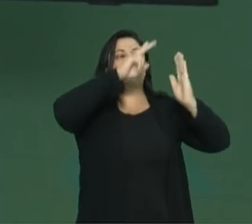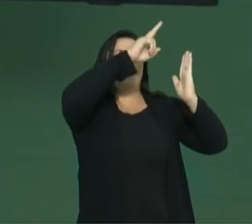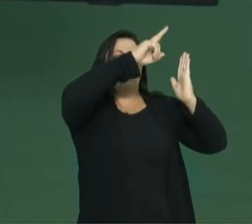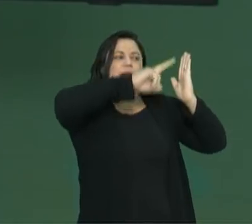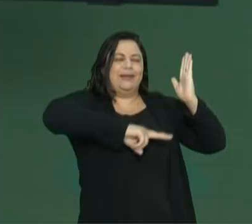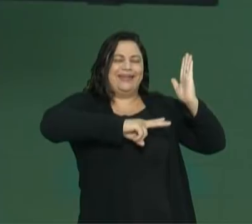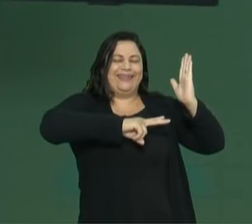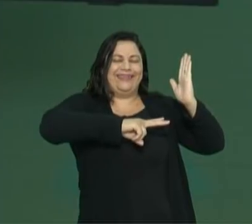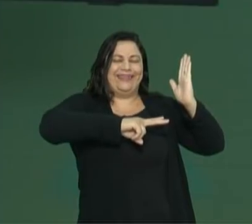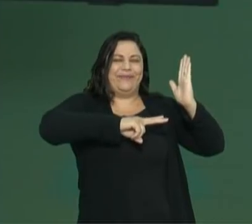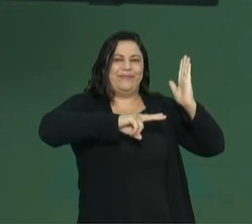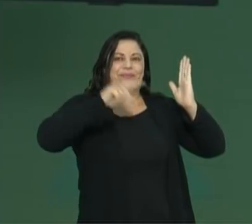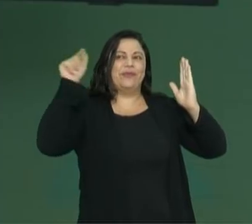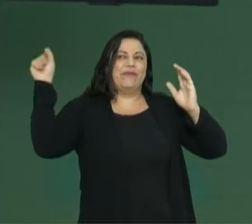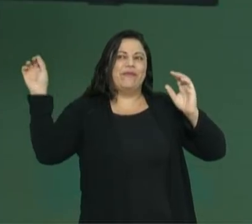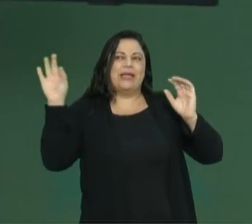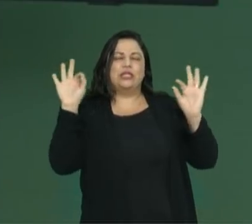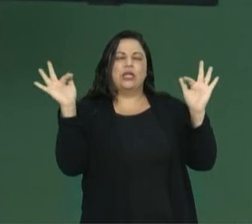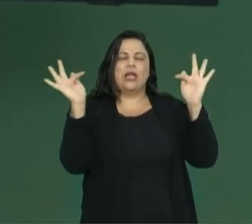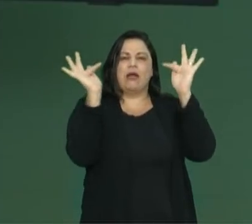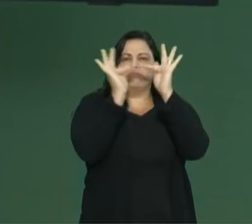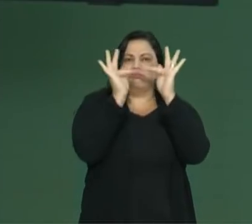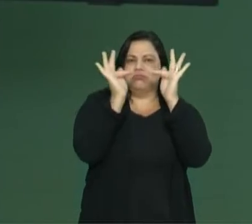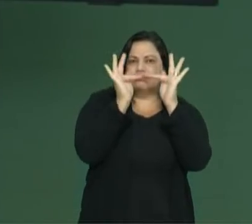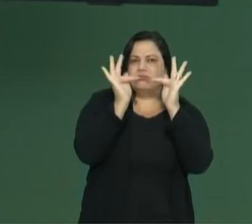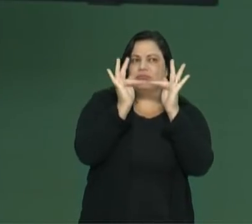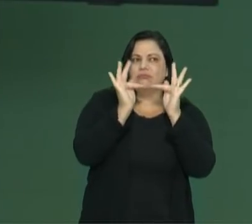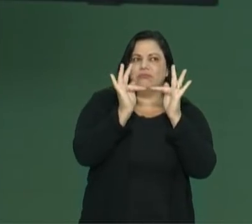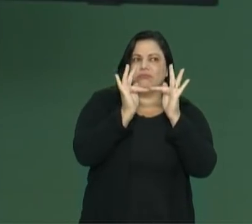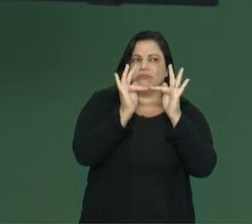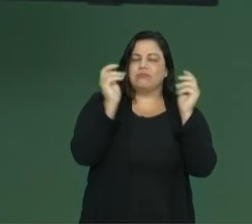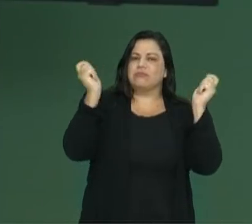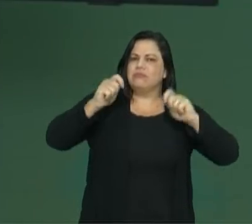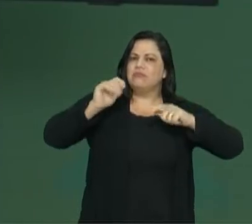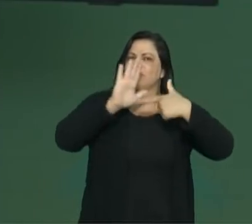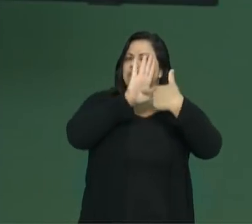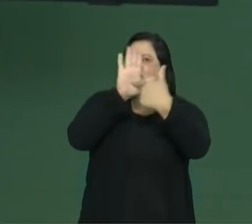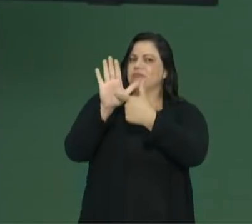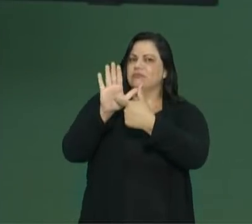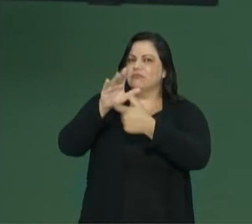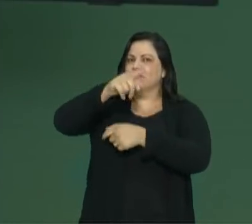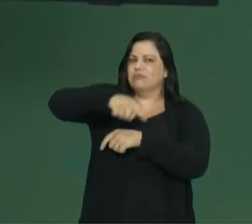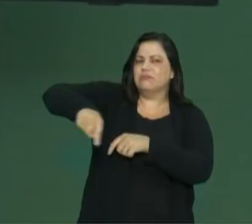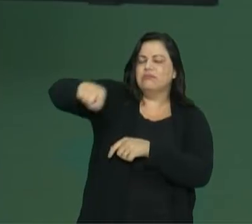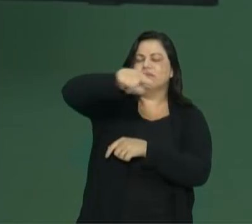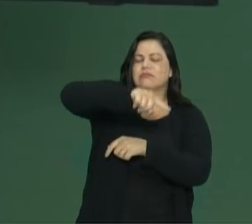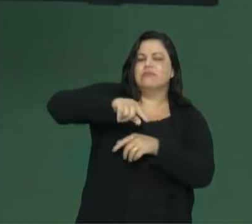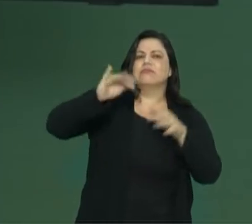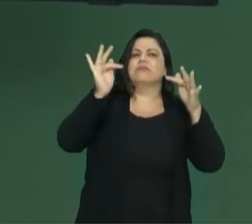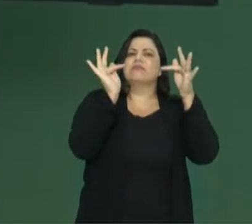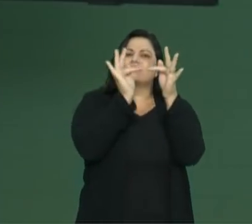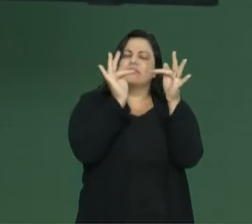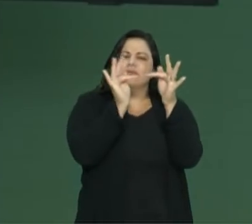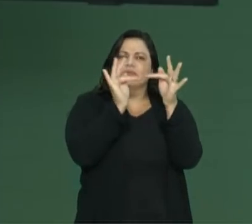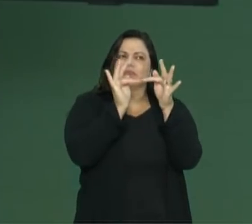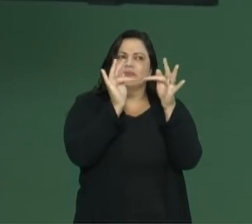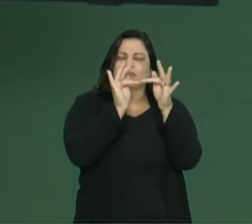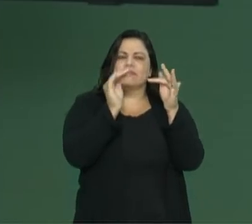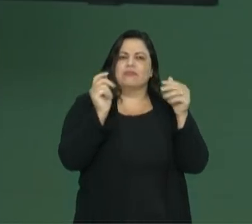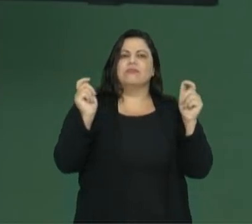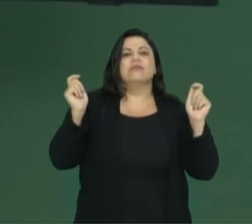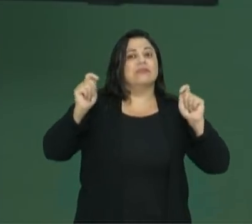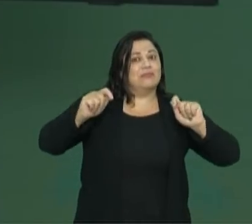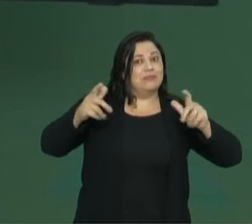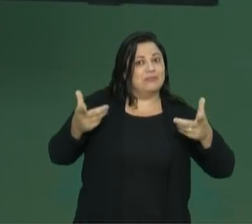a formulazinha aqui, ó, que a gente acabou de mostrar para vocês, certo? Essa formulazinha, que é uma aplicação desse caso,